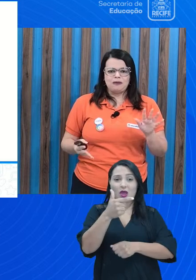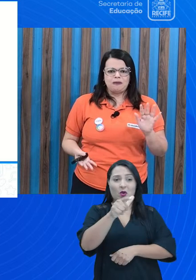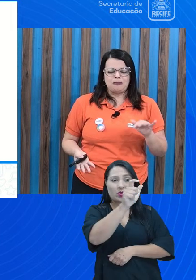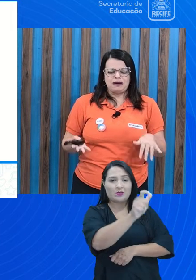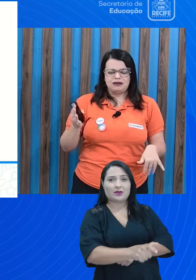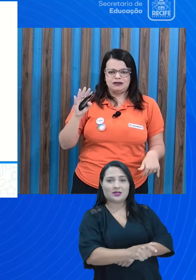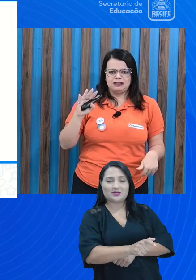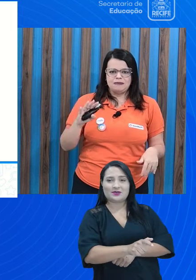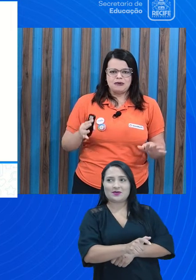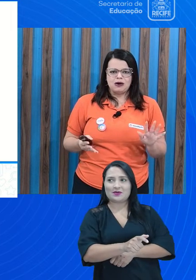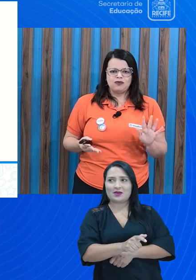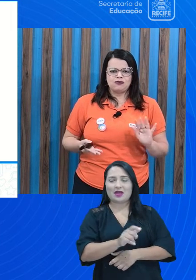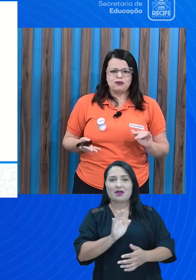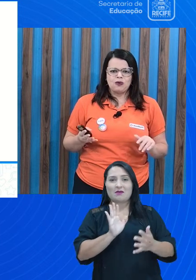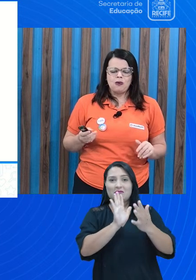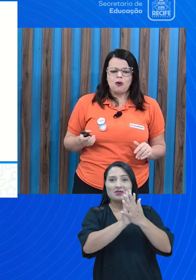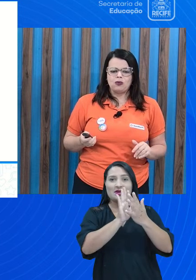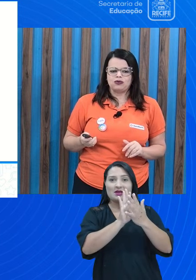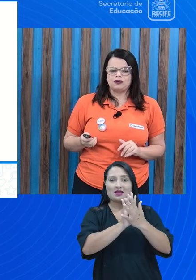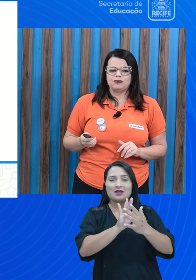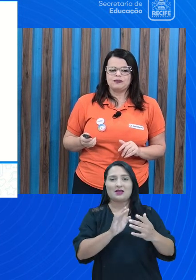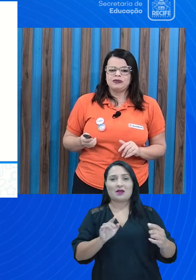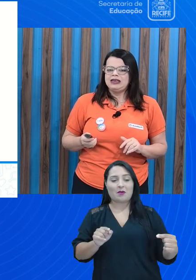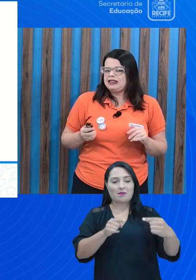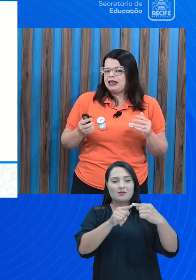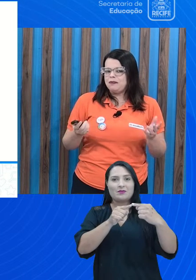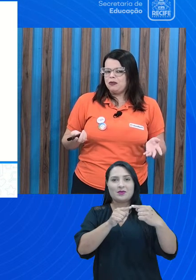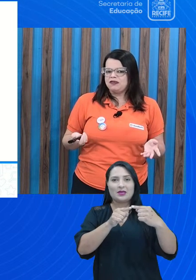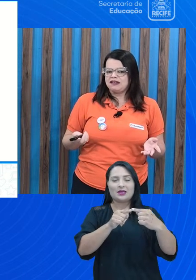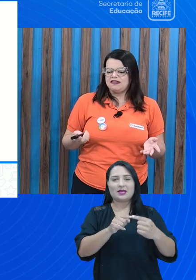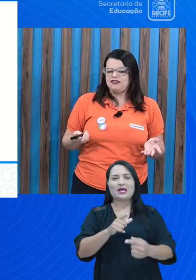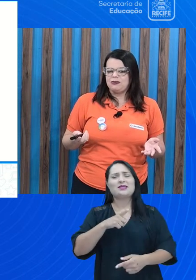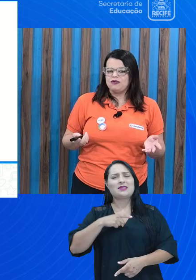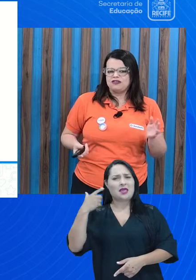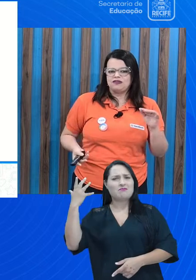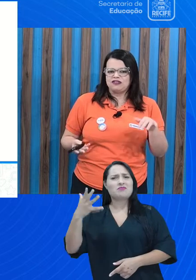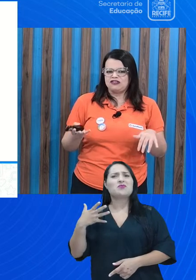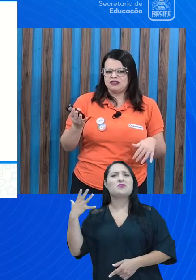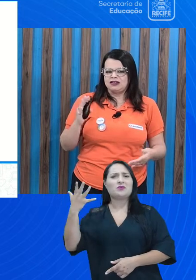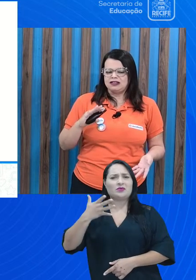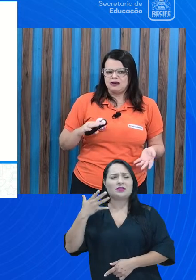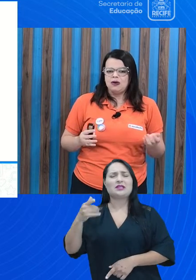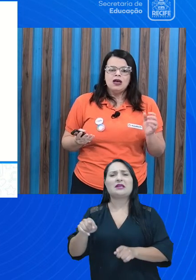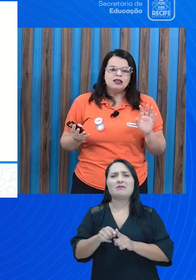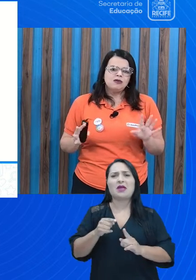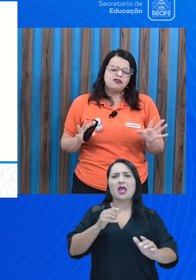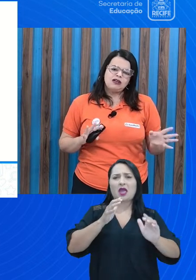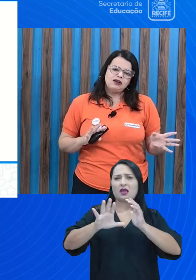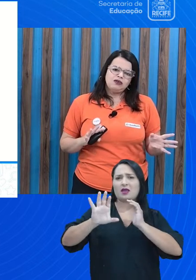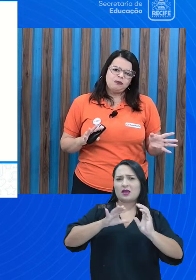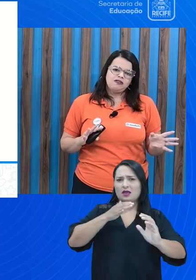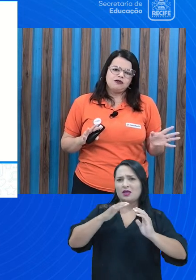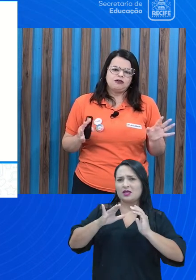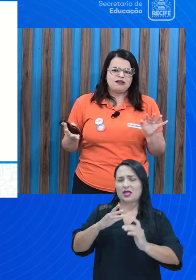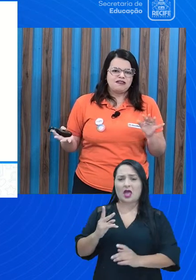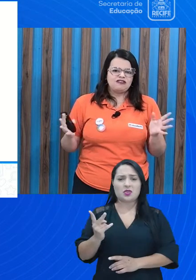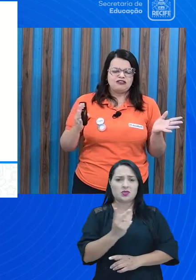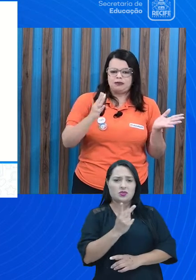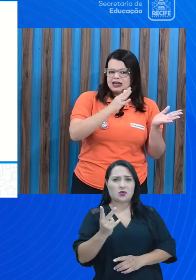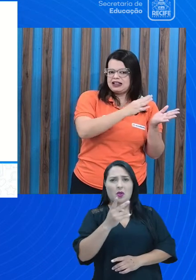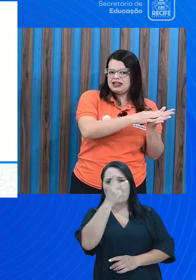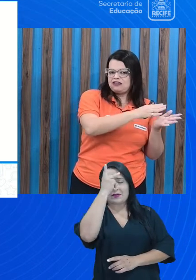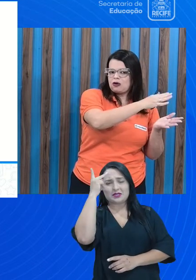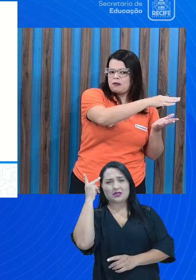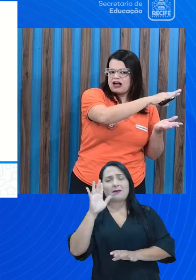ali de mãos um com o outro. E tem músicas, existem músicas que vocês cantam, não só entre duas pessoas, mas existem